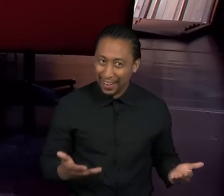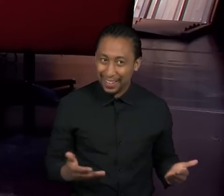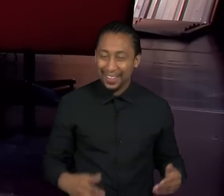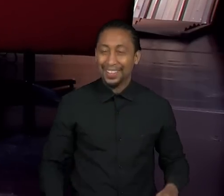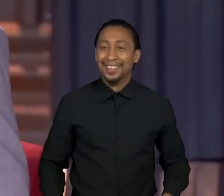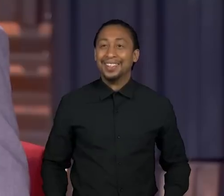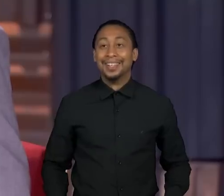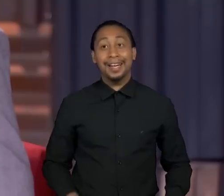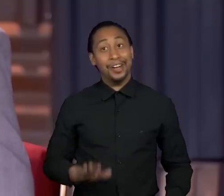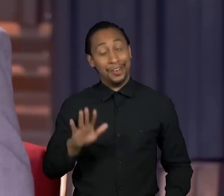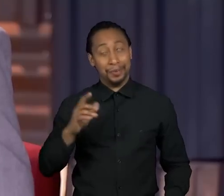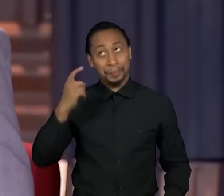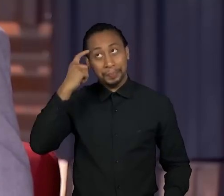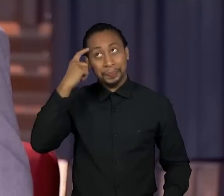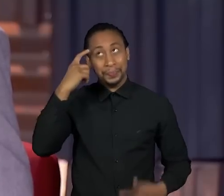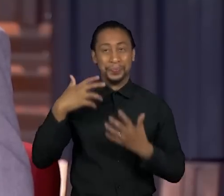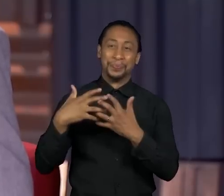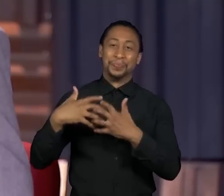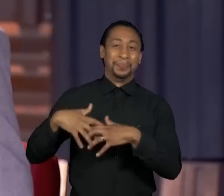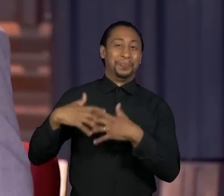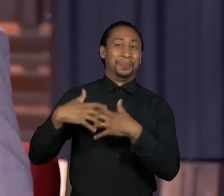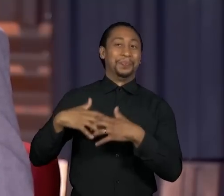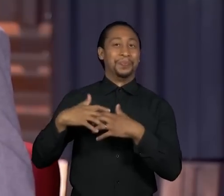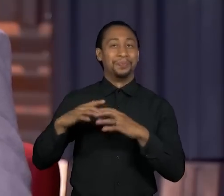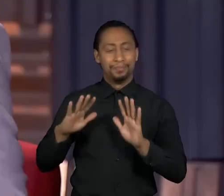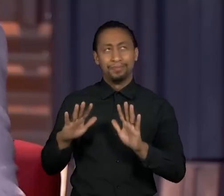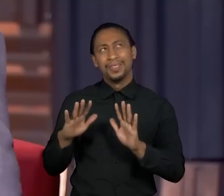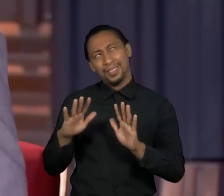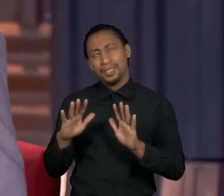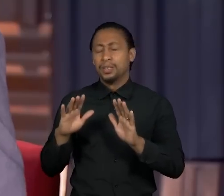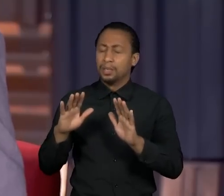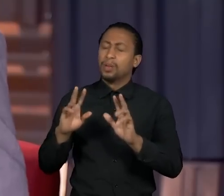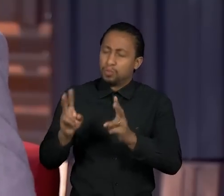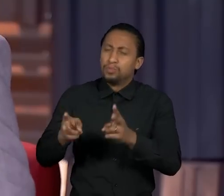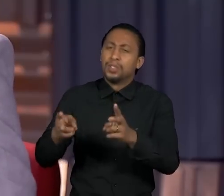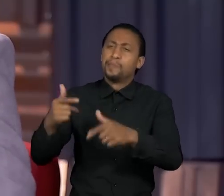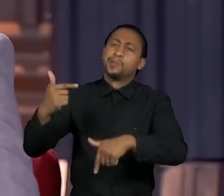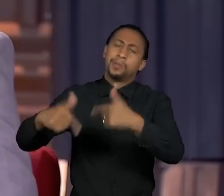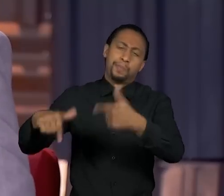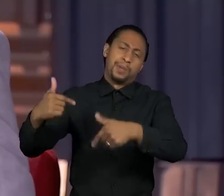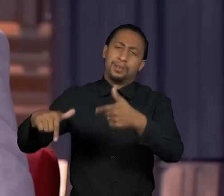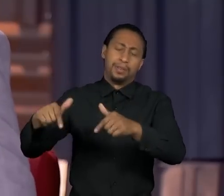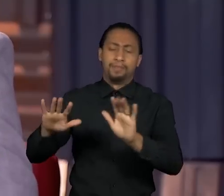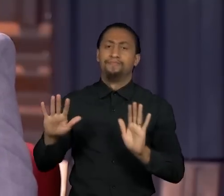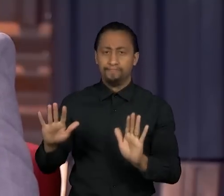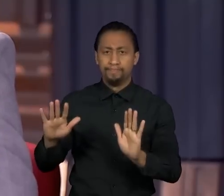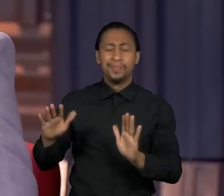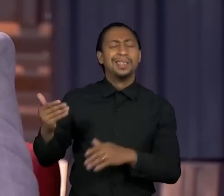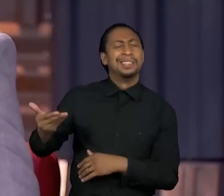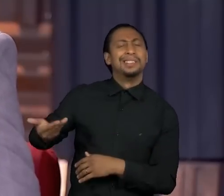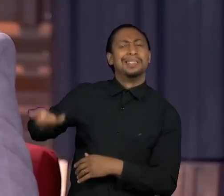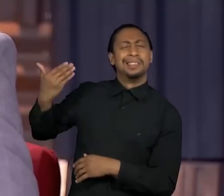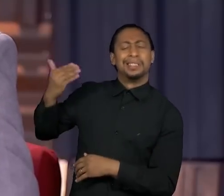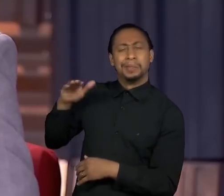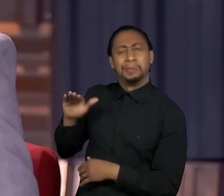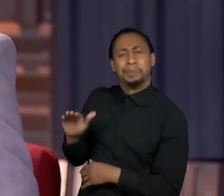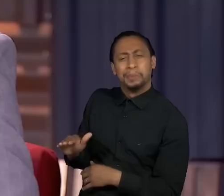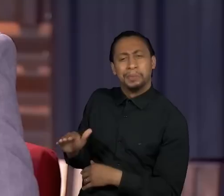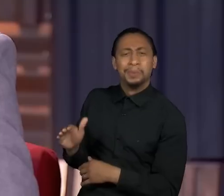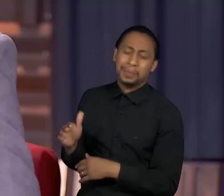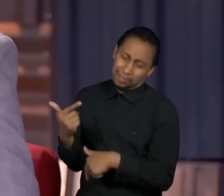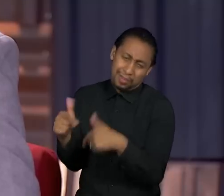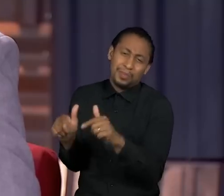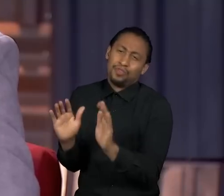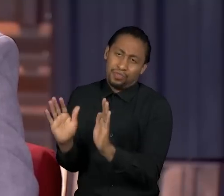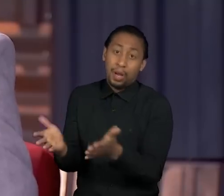Pô, eu penso muito nisso, sacou? Eu sempre fui pelo trampo. Eu comecei muito cedo, numa época em que não tinha